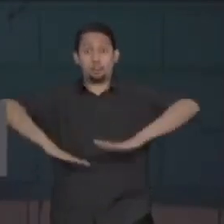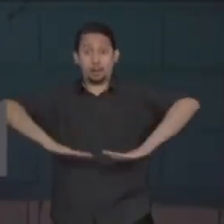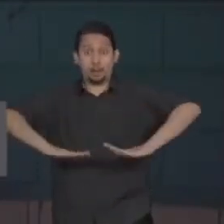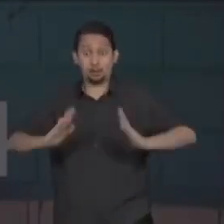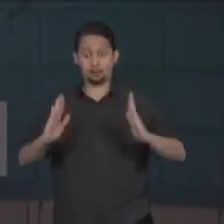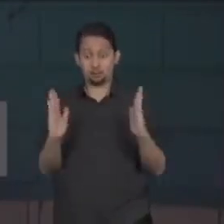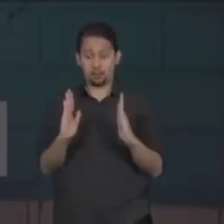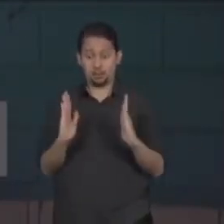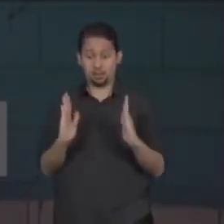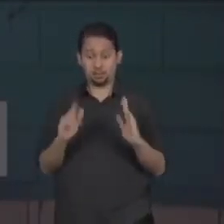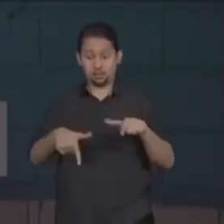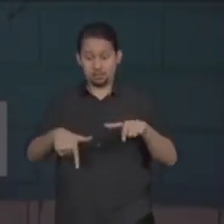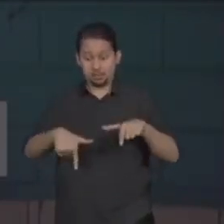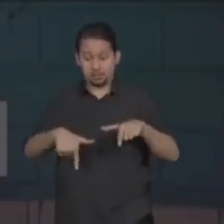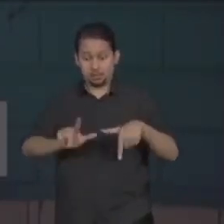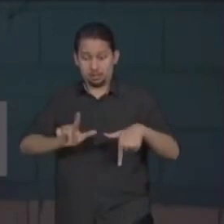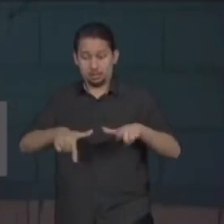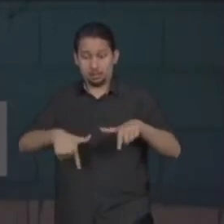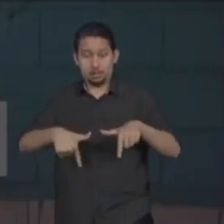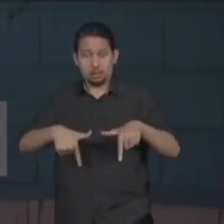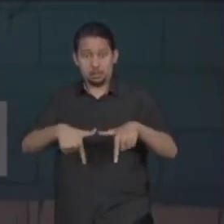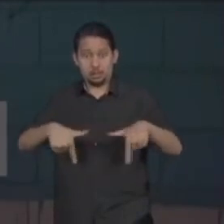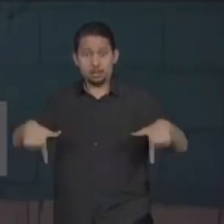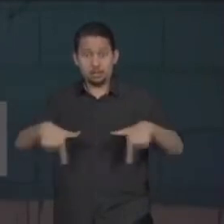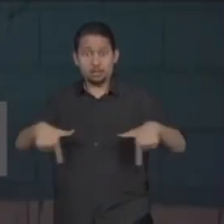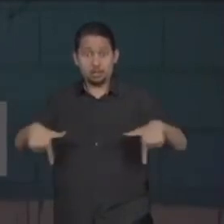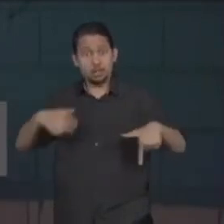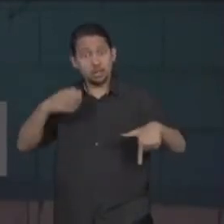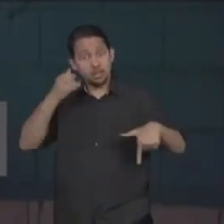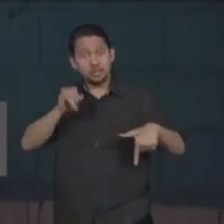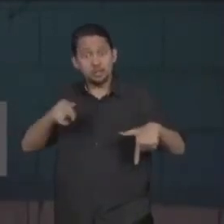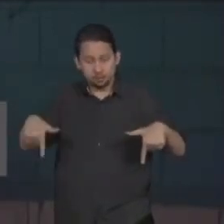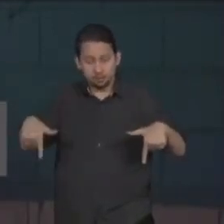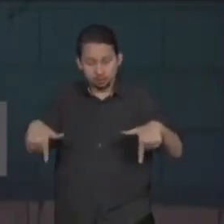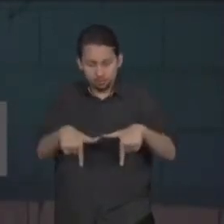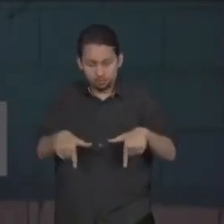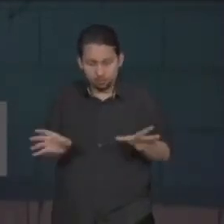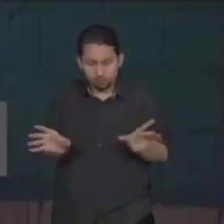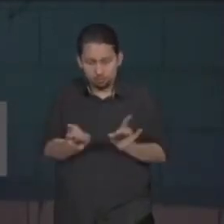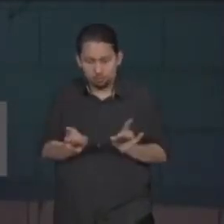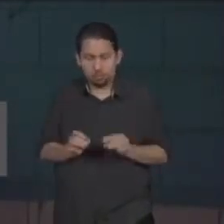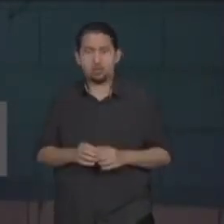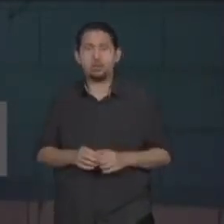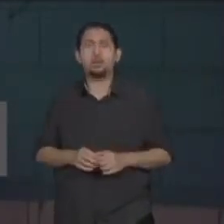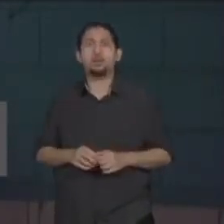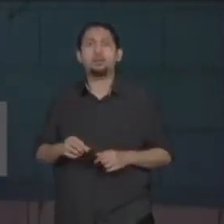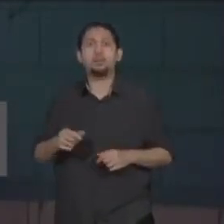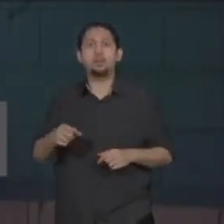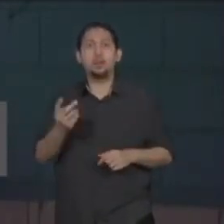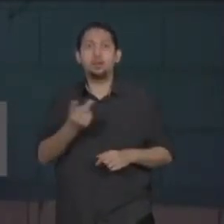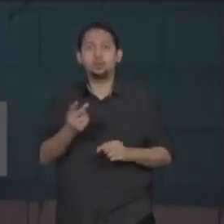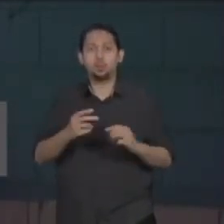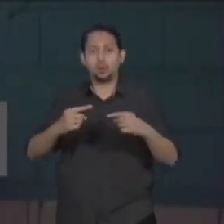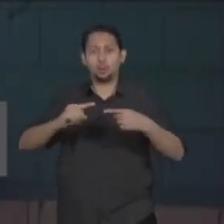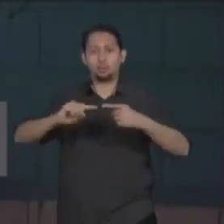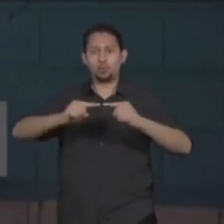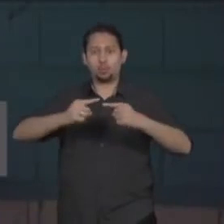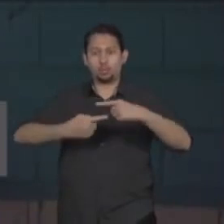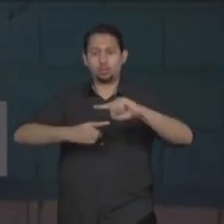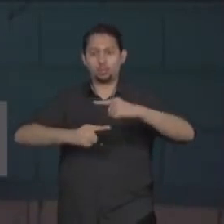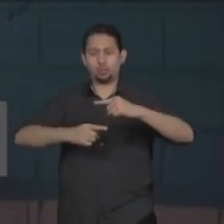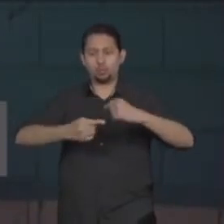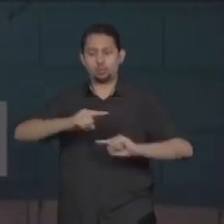2 em uma perna, 2 na outra, e as outras 2 vão travar essa polia aqui do meio para ela